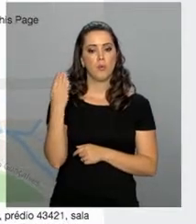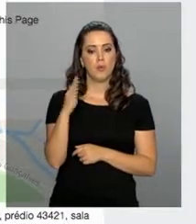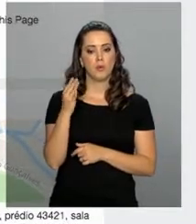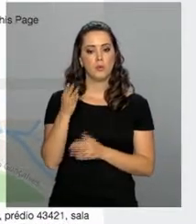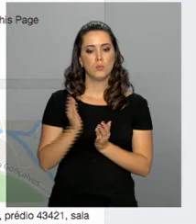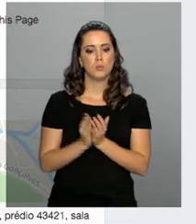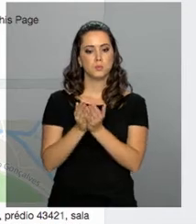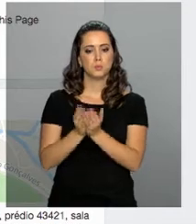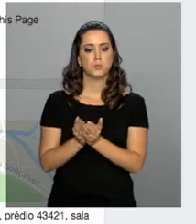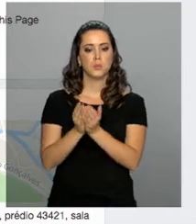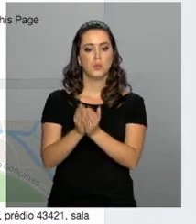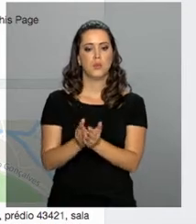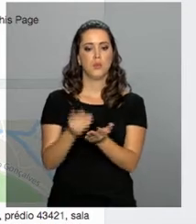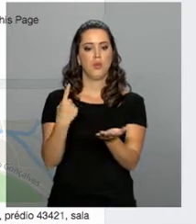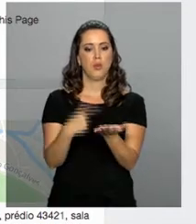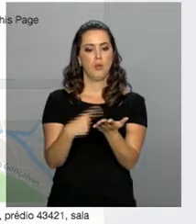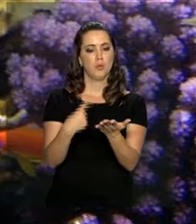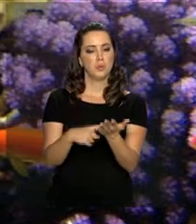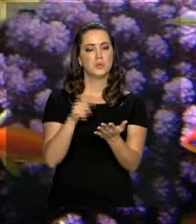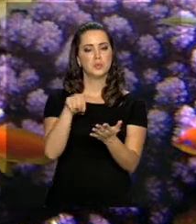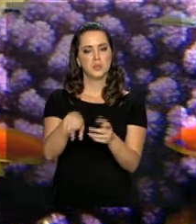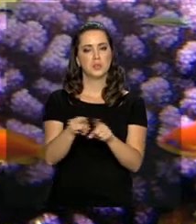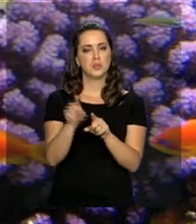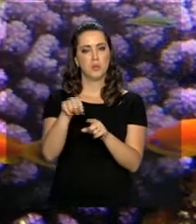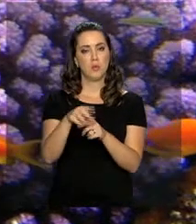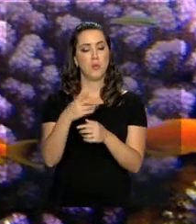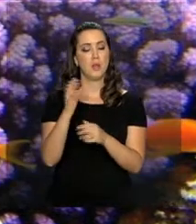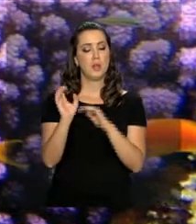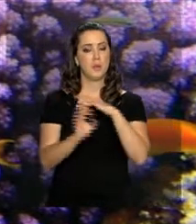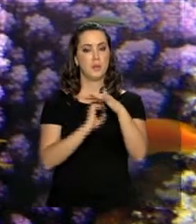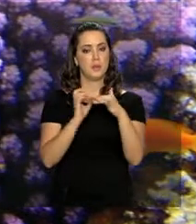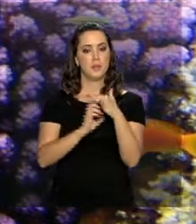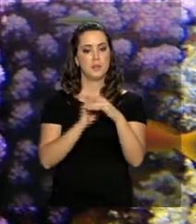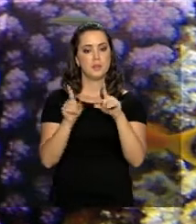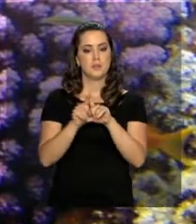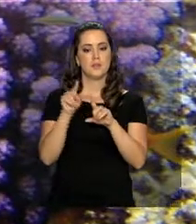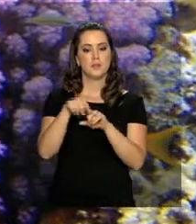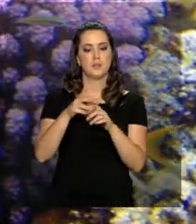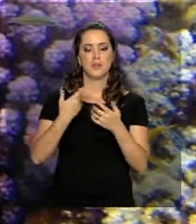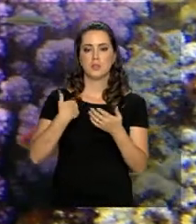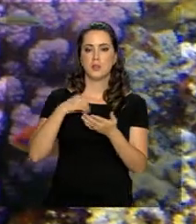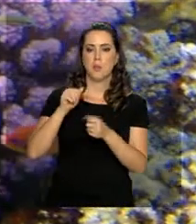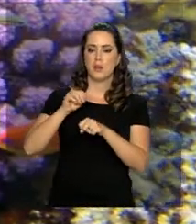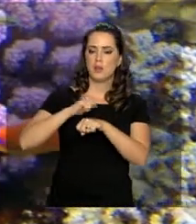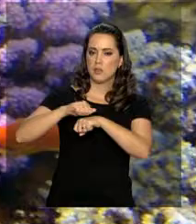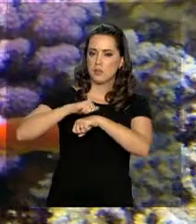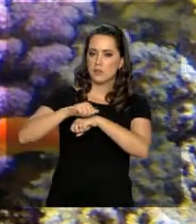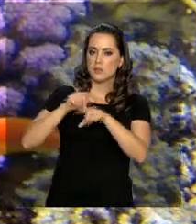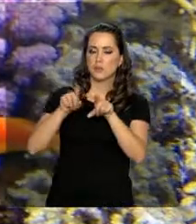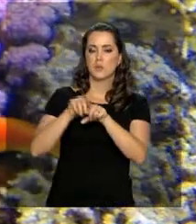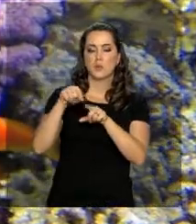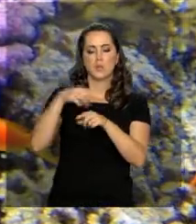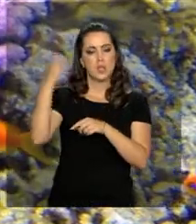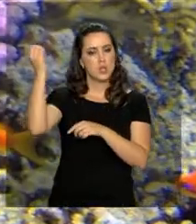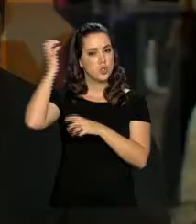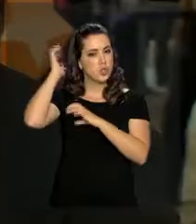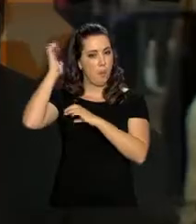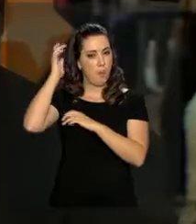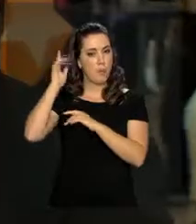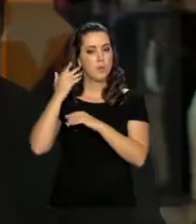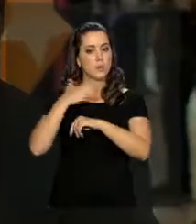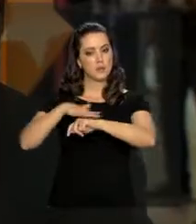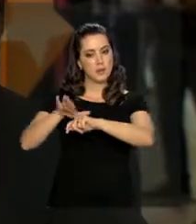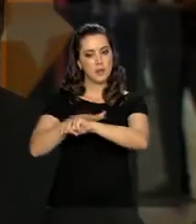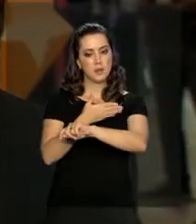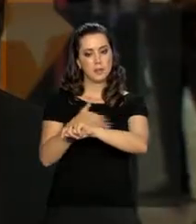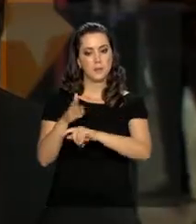contrato com uma grande empresa de cosméticos para desenvolver novos produtos como sabonetes xampus e cremes em